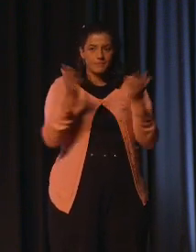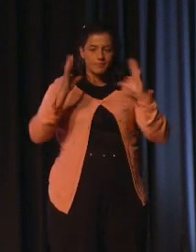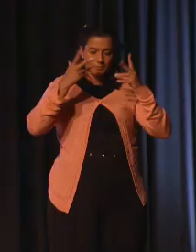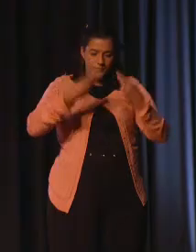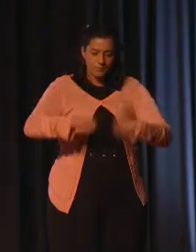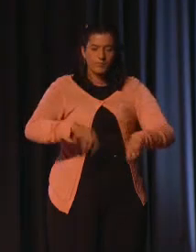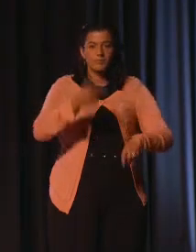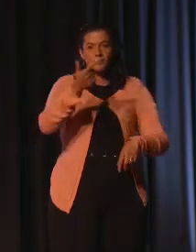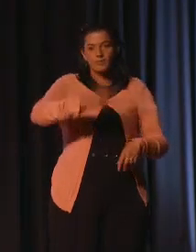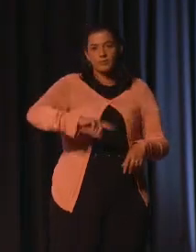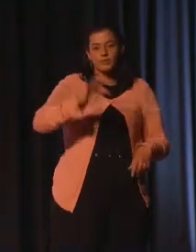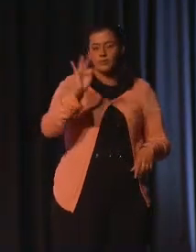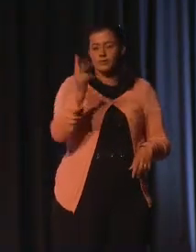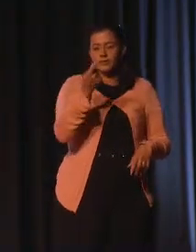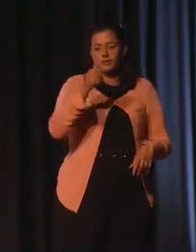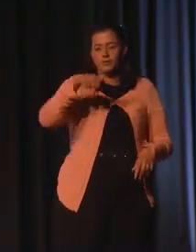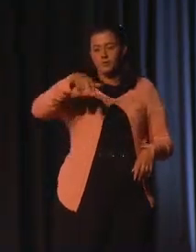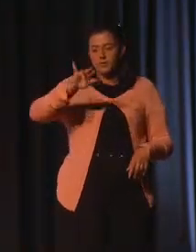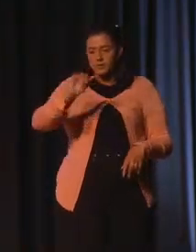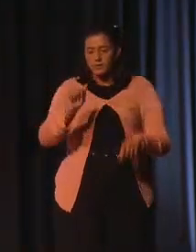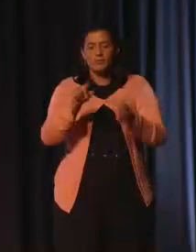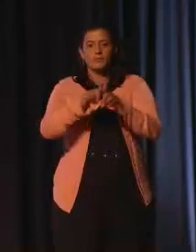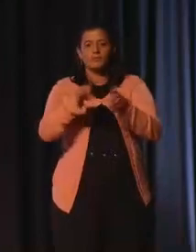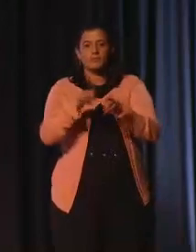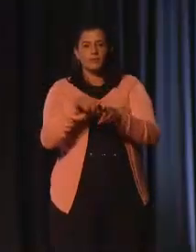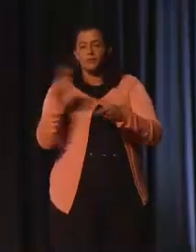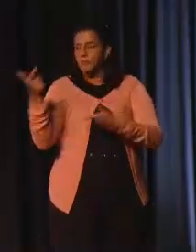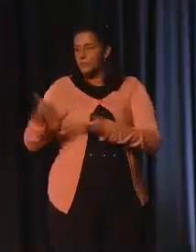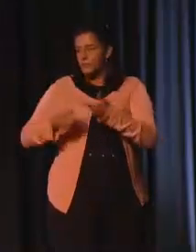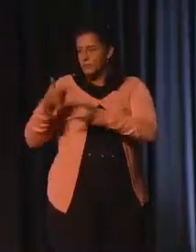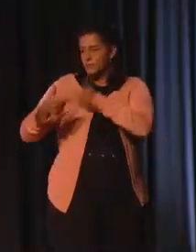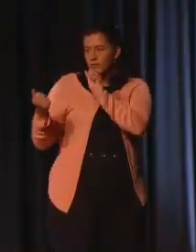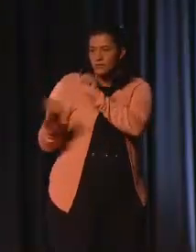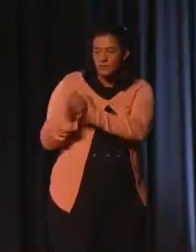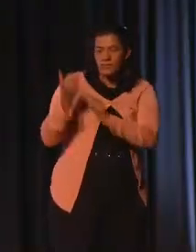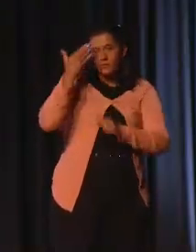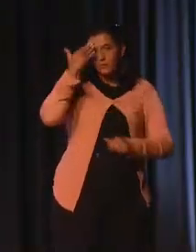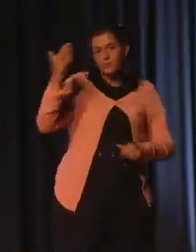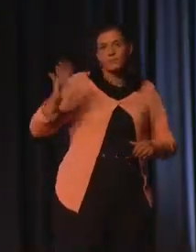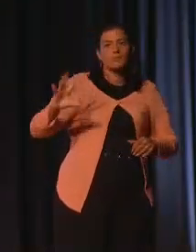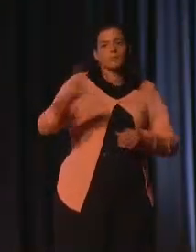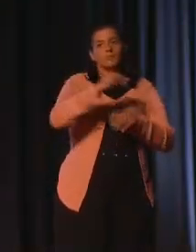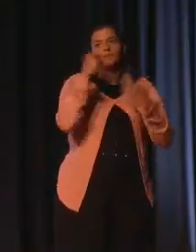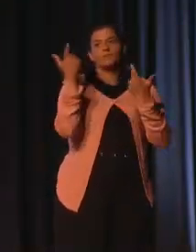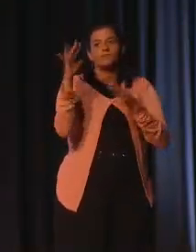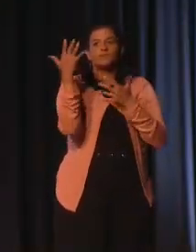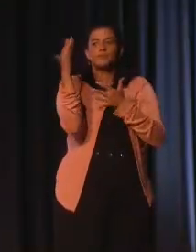vez a Tânia, muito obrigada, Tânia, aos meus colegas de trabalho também, muito obrigada.